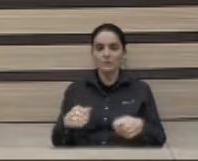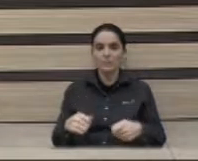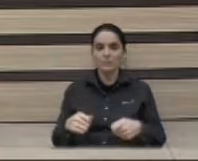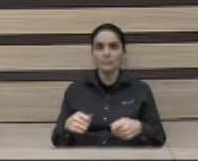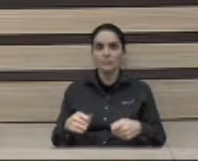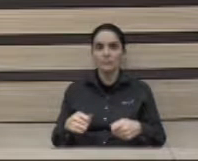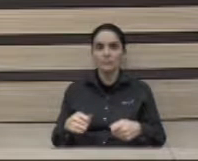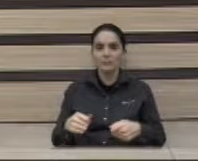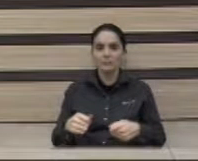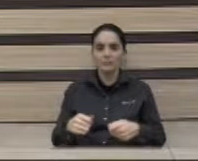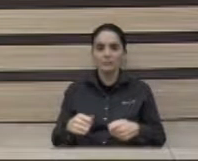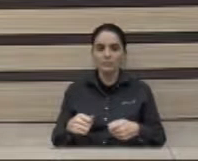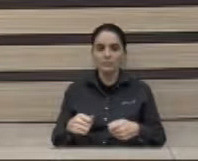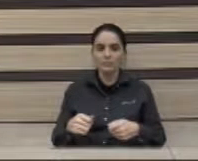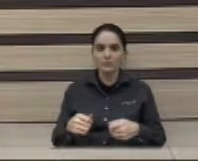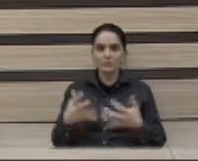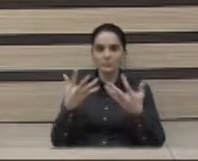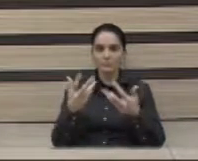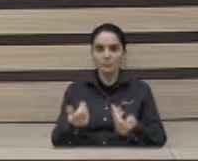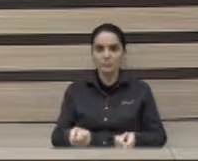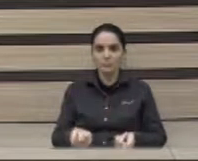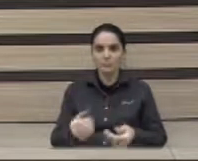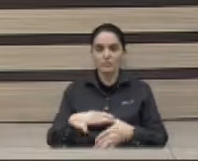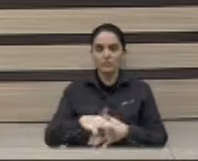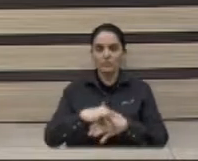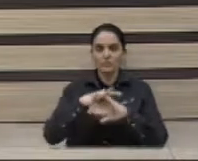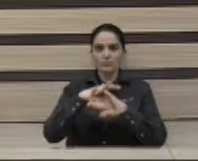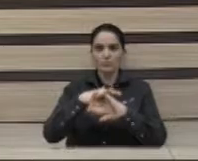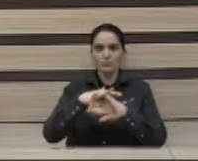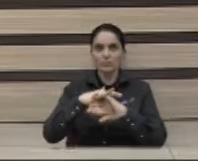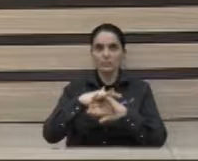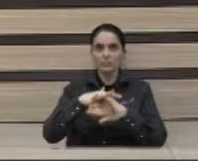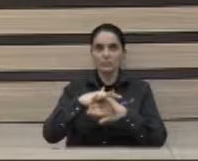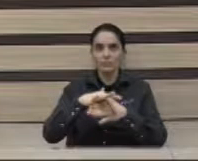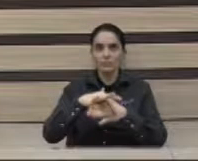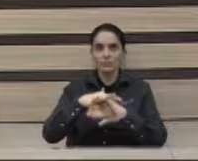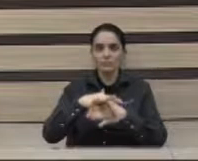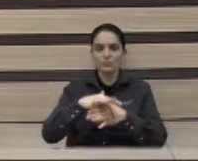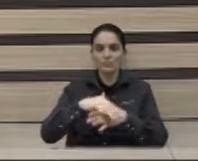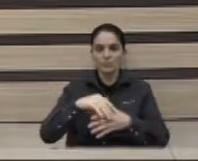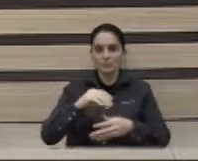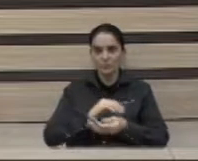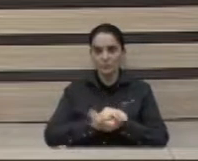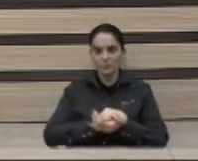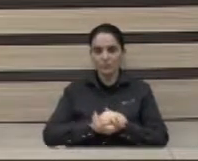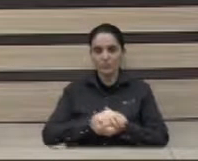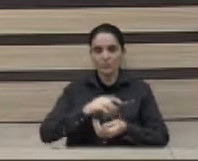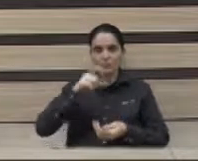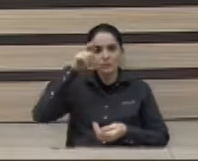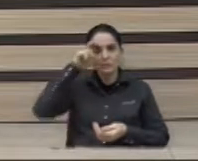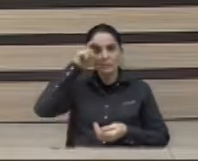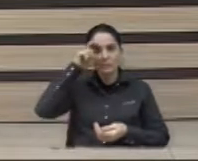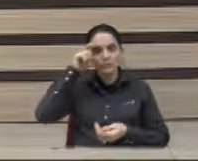necessário anuência dos líderes. Eu consulto o nobre vereador Farid